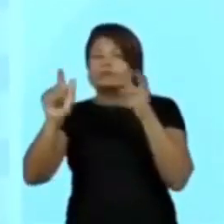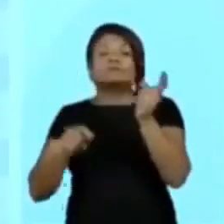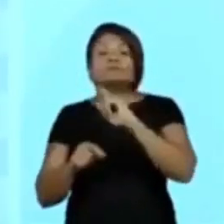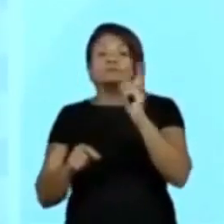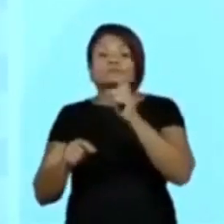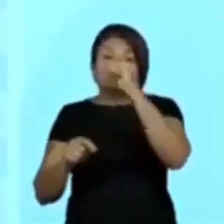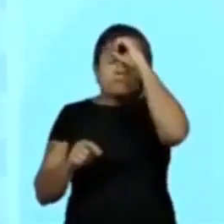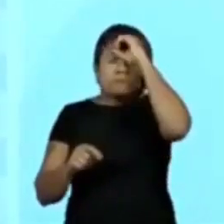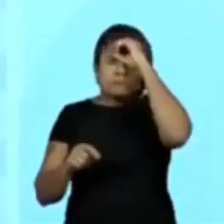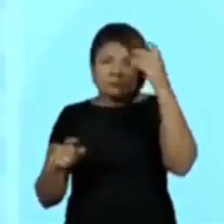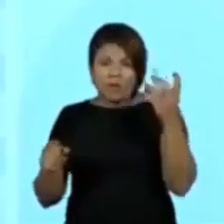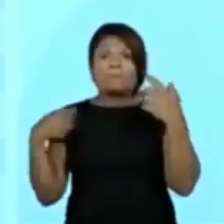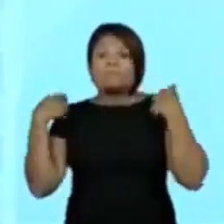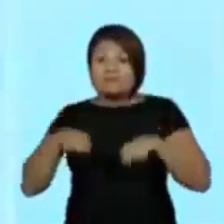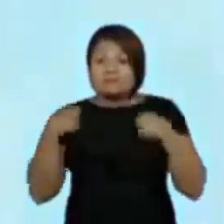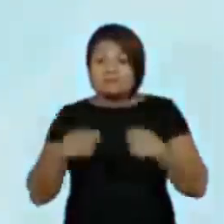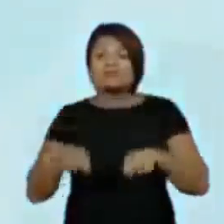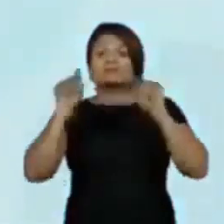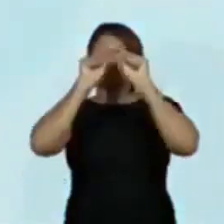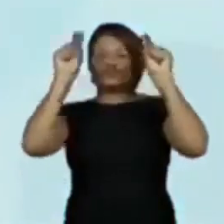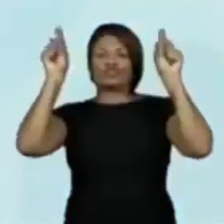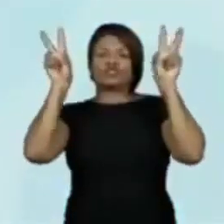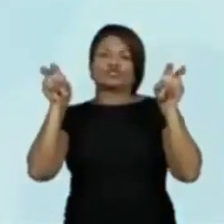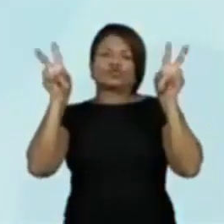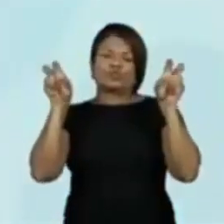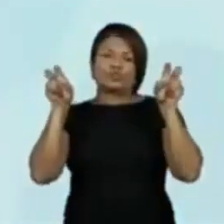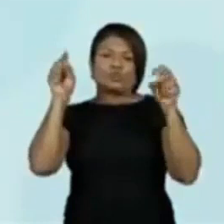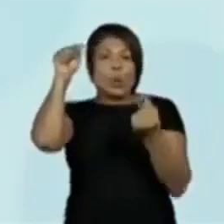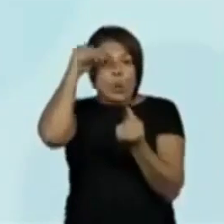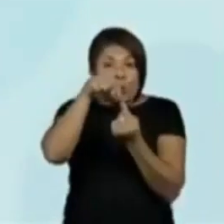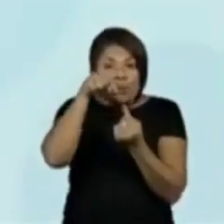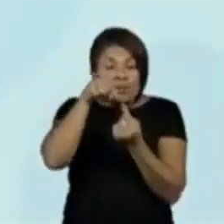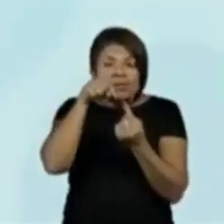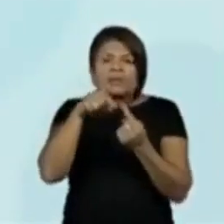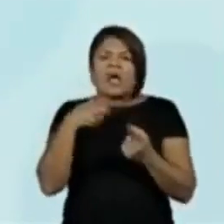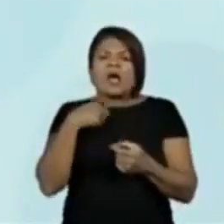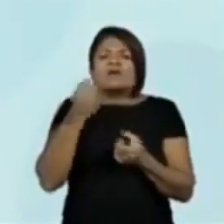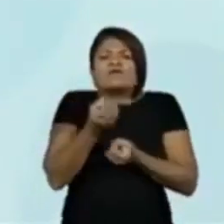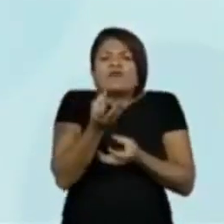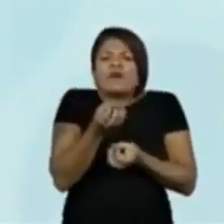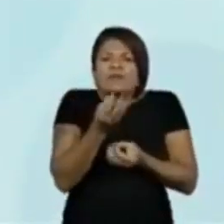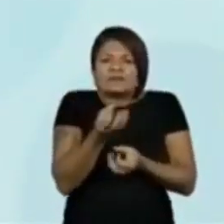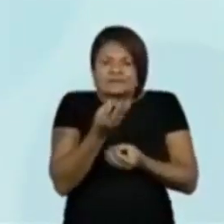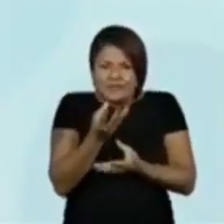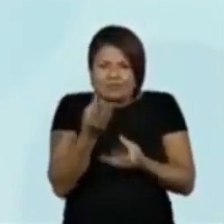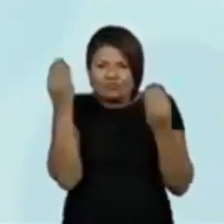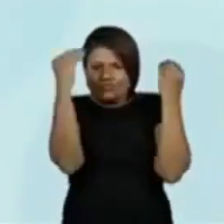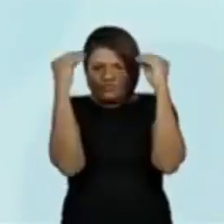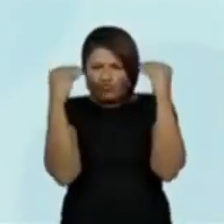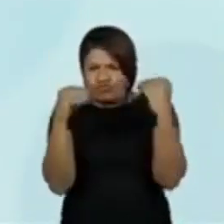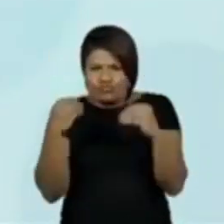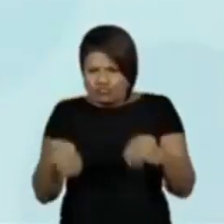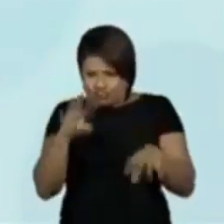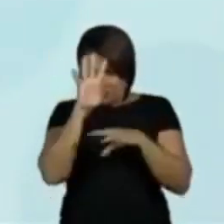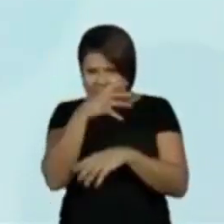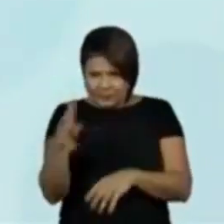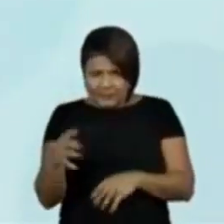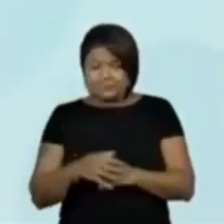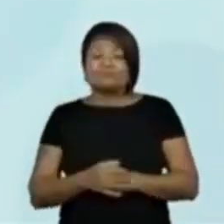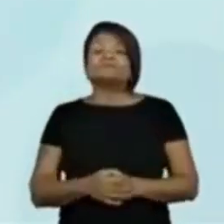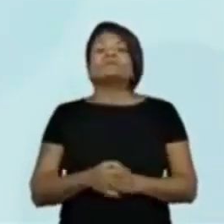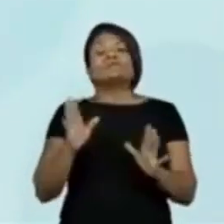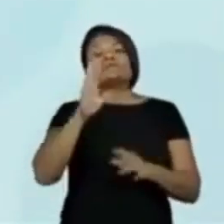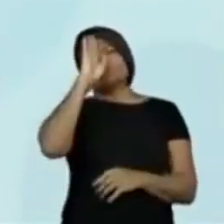informar qual o tipo de informação, né, eu terei ali, naquela minha tabela. Então,